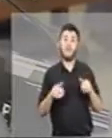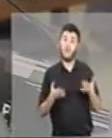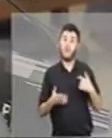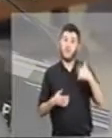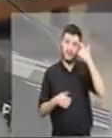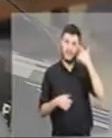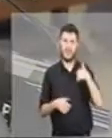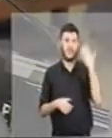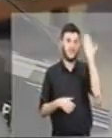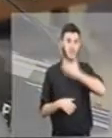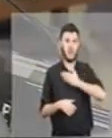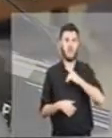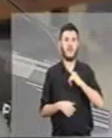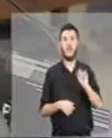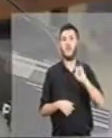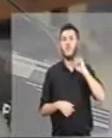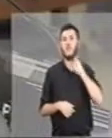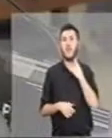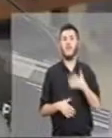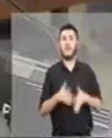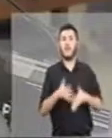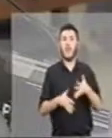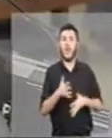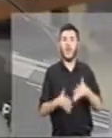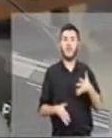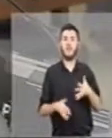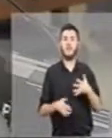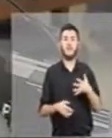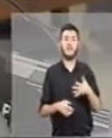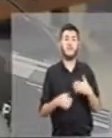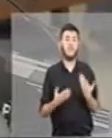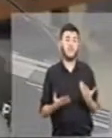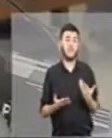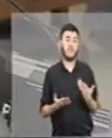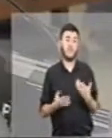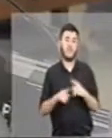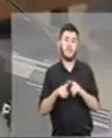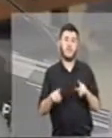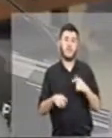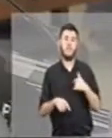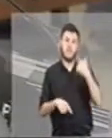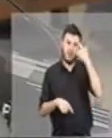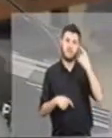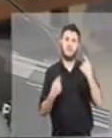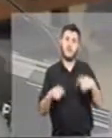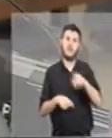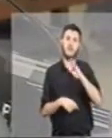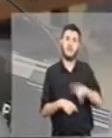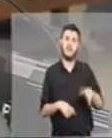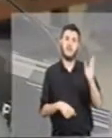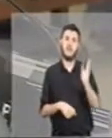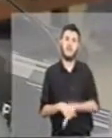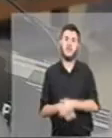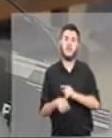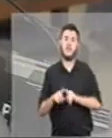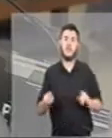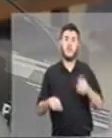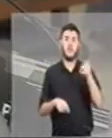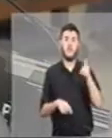por nulidade. A sanção aqui, eu penso que é de nulidade. Mas as demais provas que